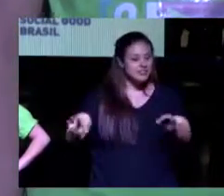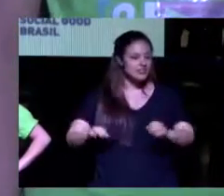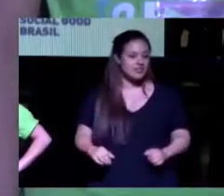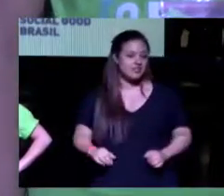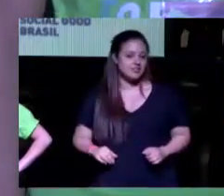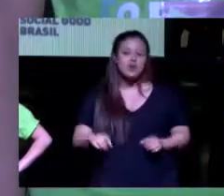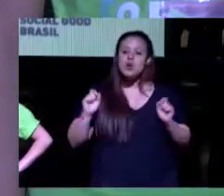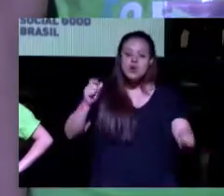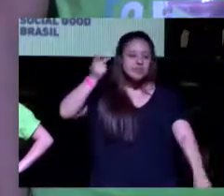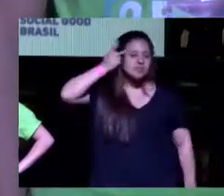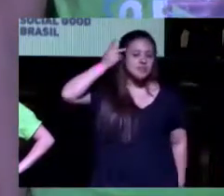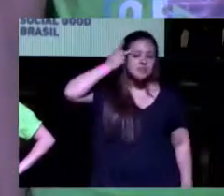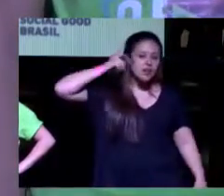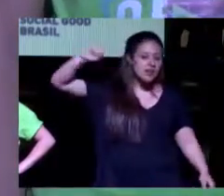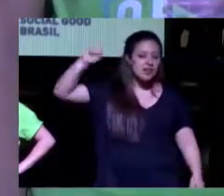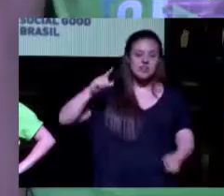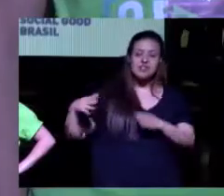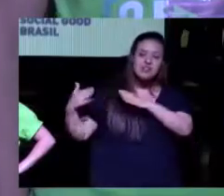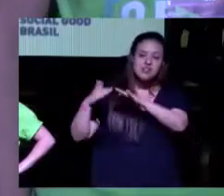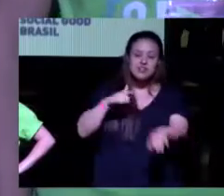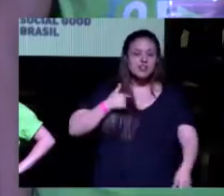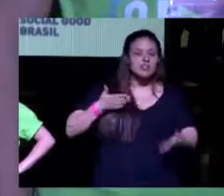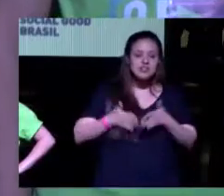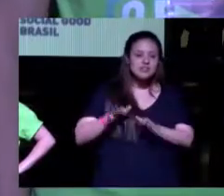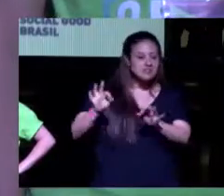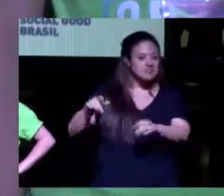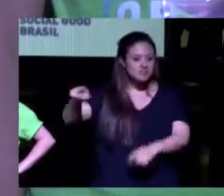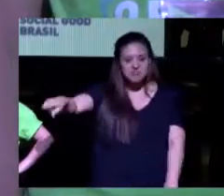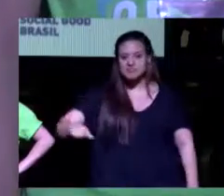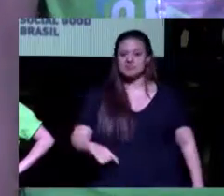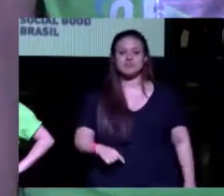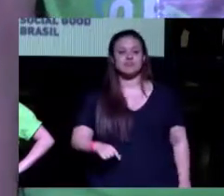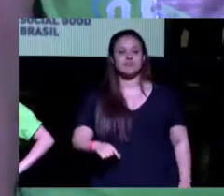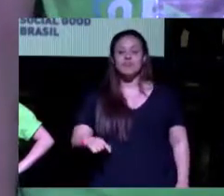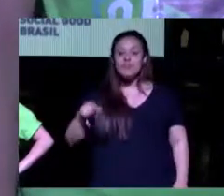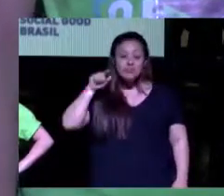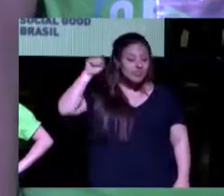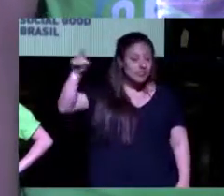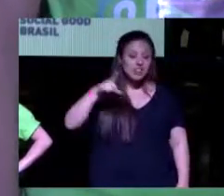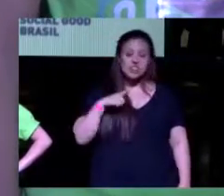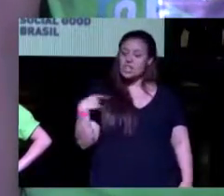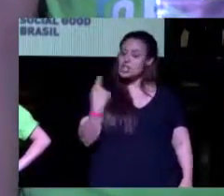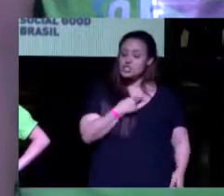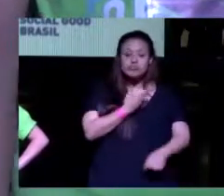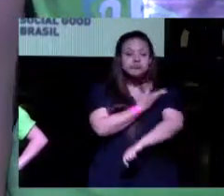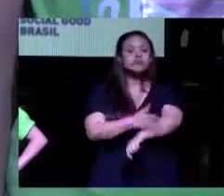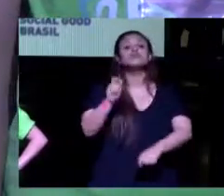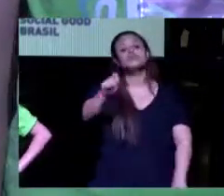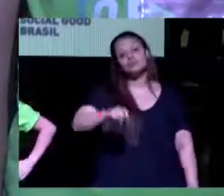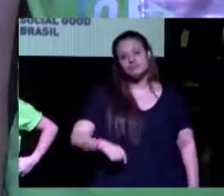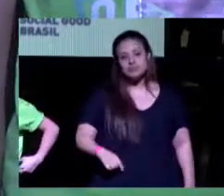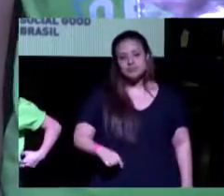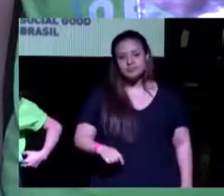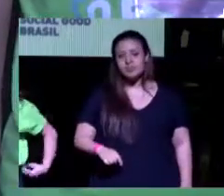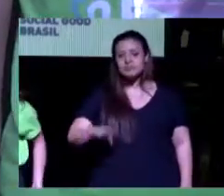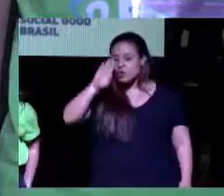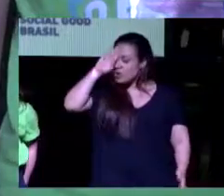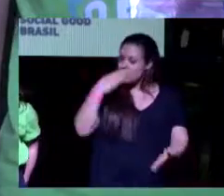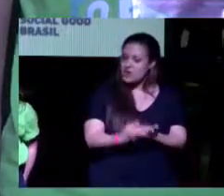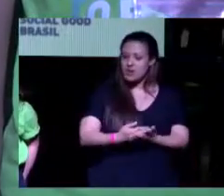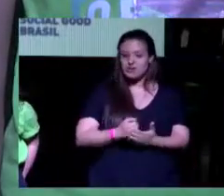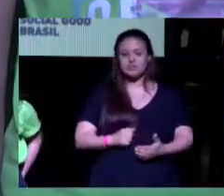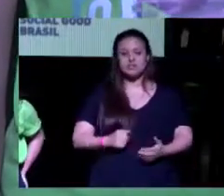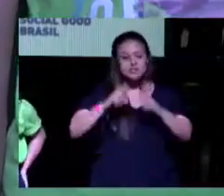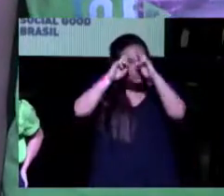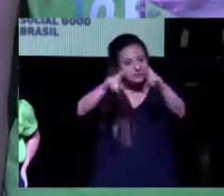São Paulo, Jardim Ângela, quebrada. Foi lá que eu nasci e criei. E lá a gente tem uma parada que é o seguinte. Confiança,